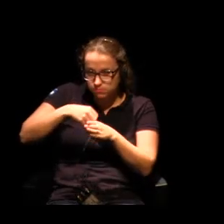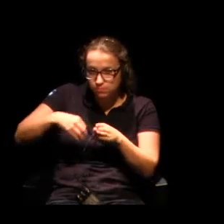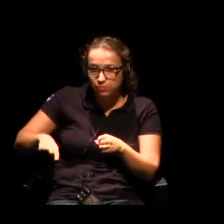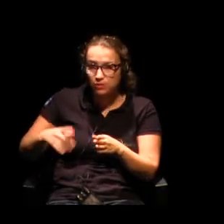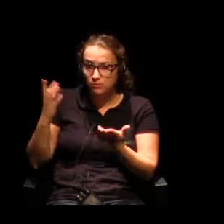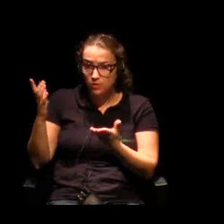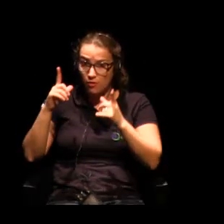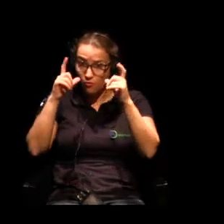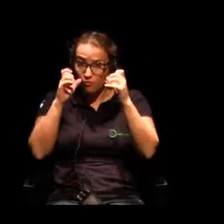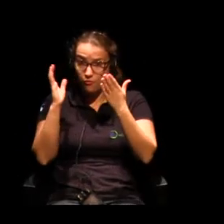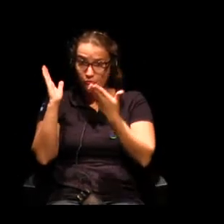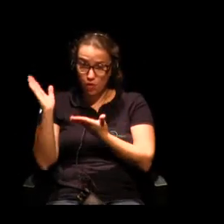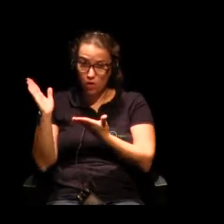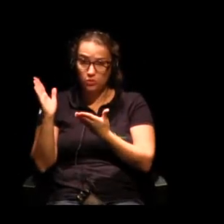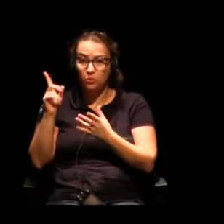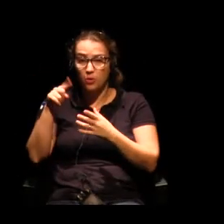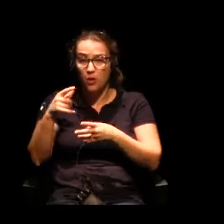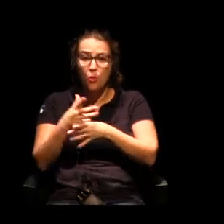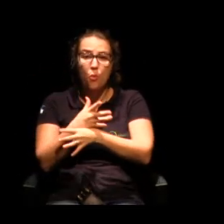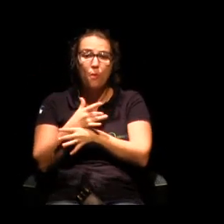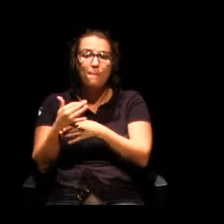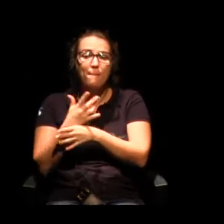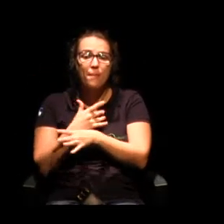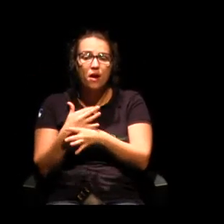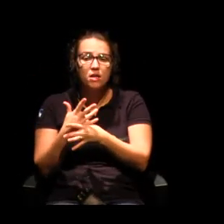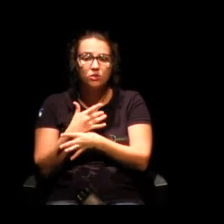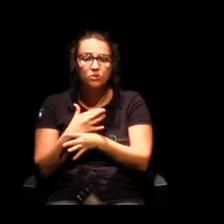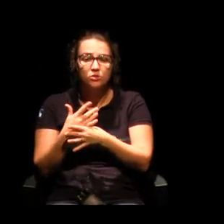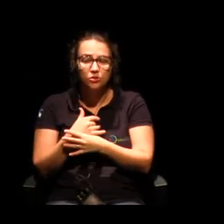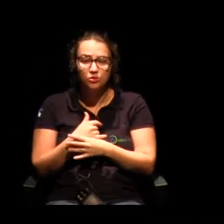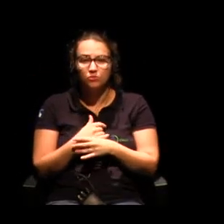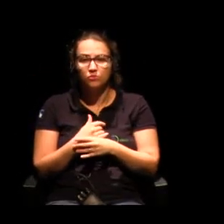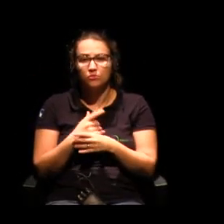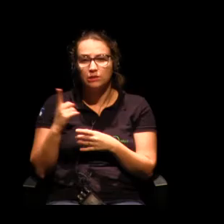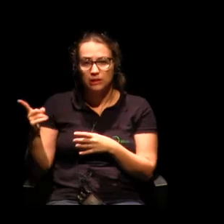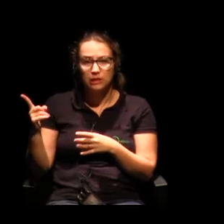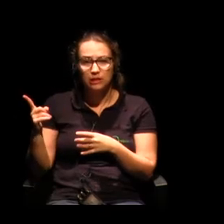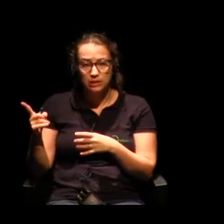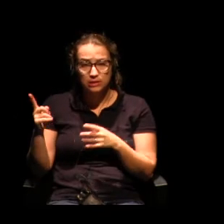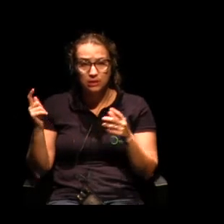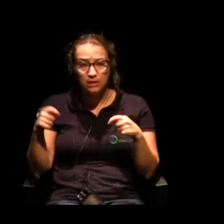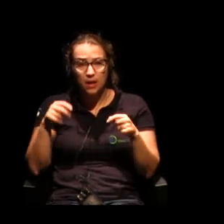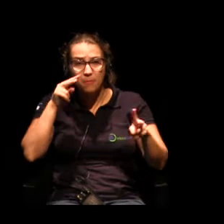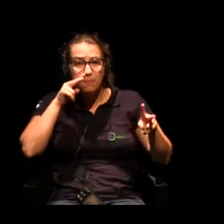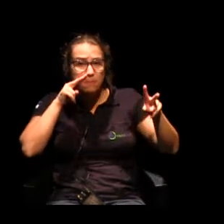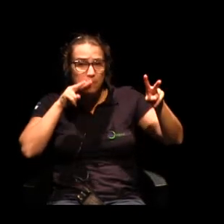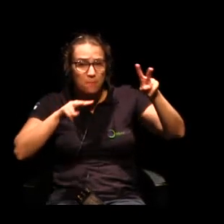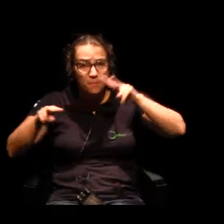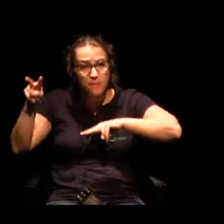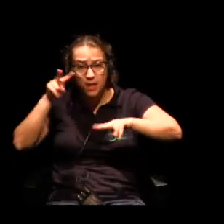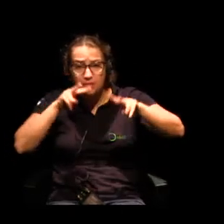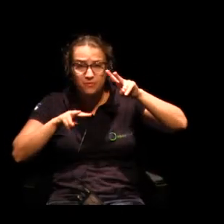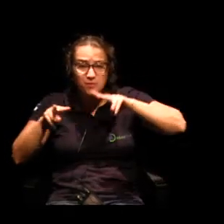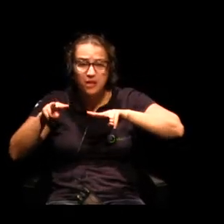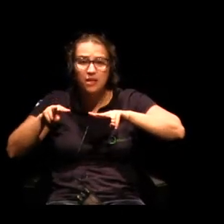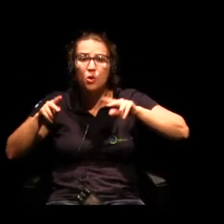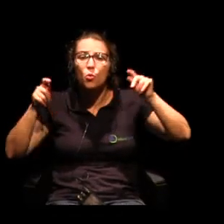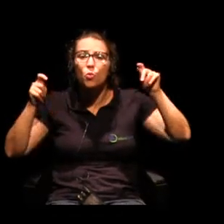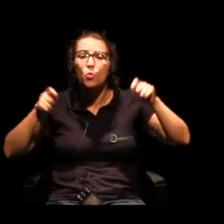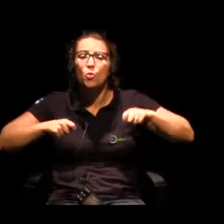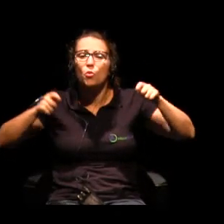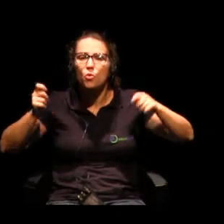águas. Esse é o Hudson River, é o estuário urbano do Hudson River, e podemos